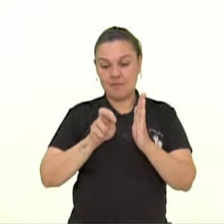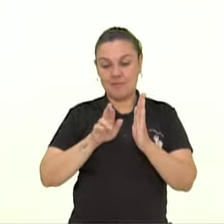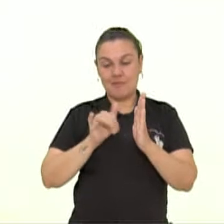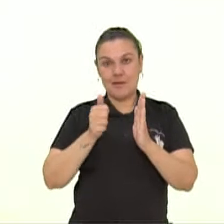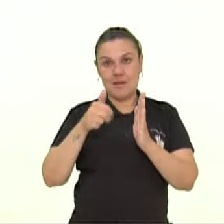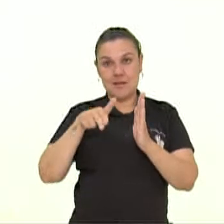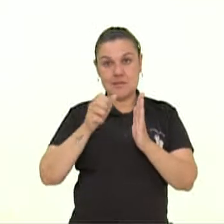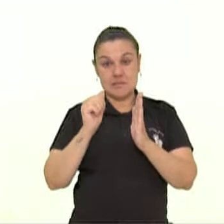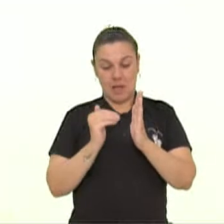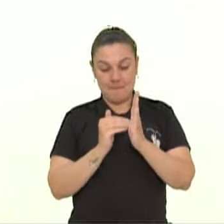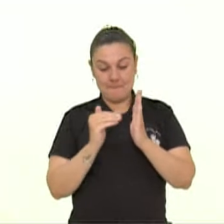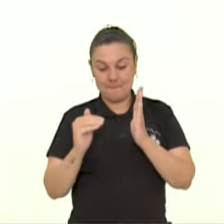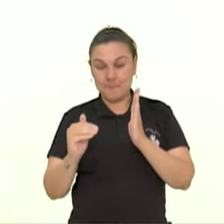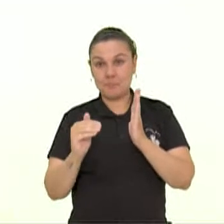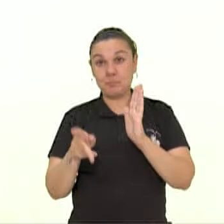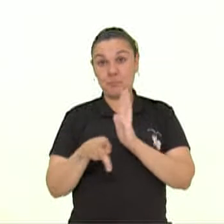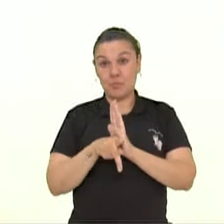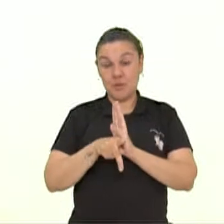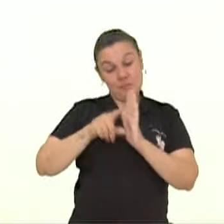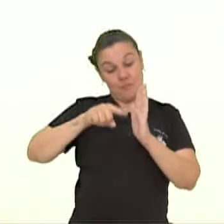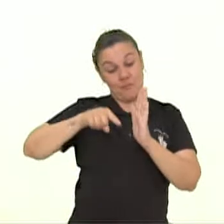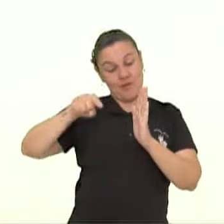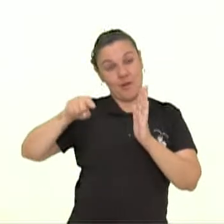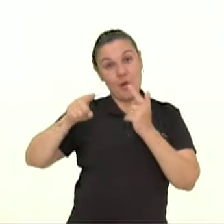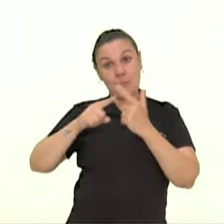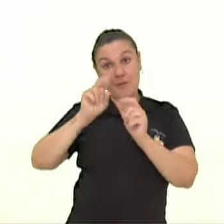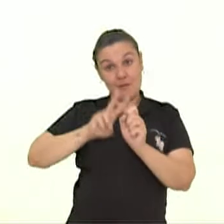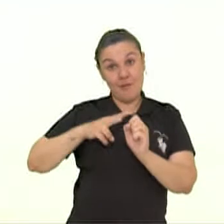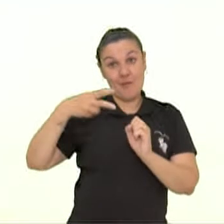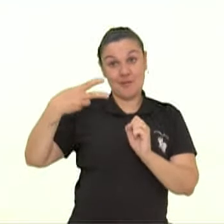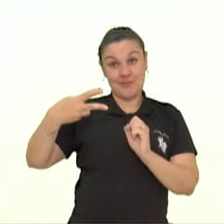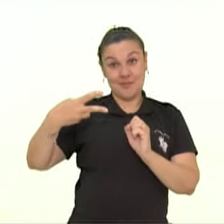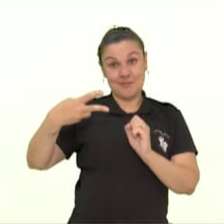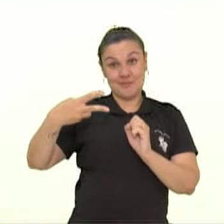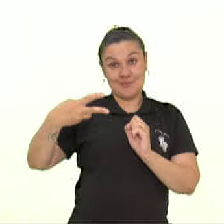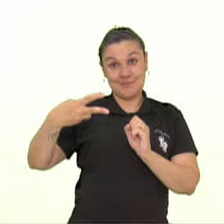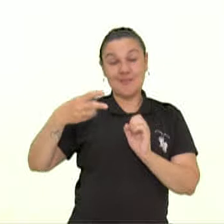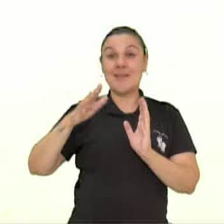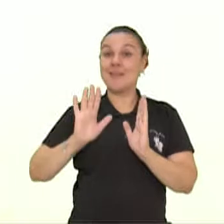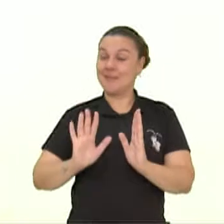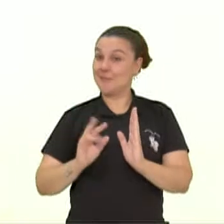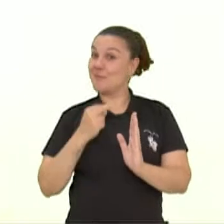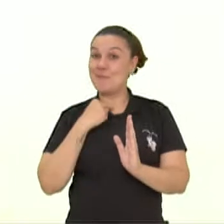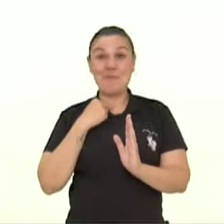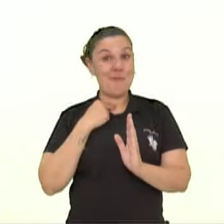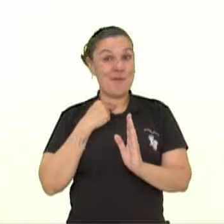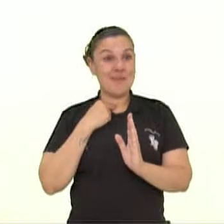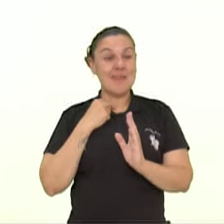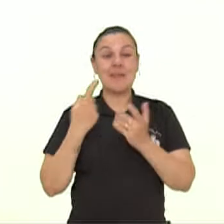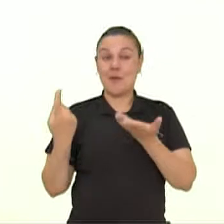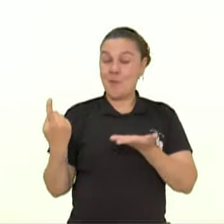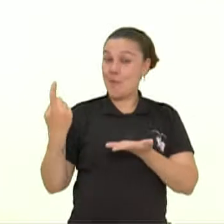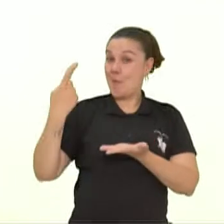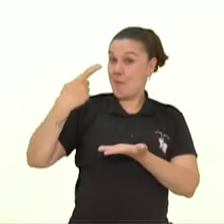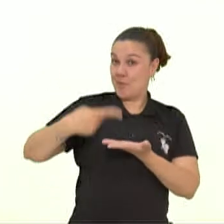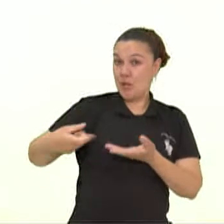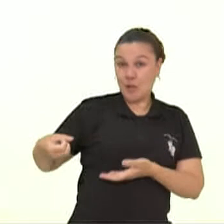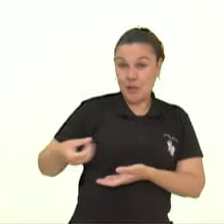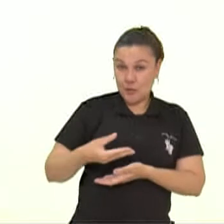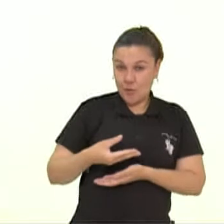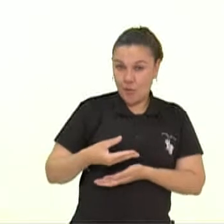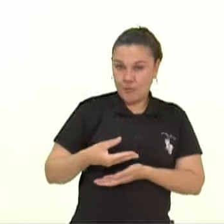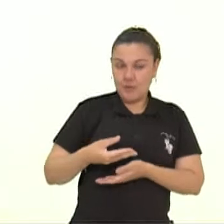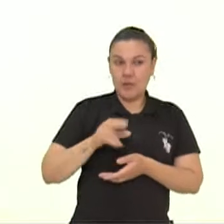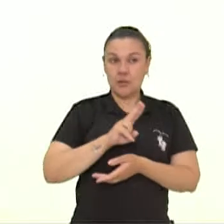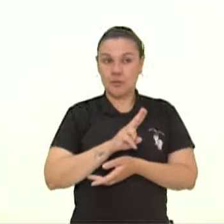mesma base, na mesma unidade que estão os valores, porque ele é elevado ao quadrado. Então, definiu-se uma medida de